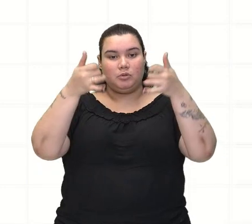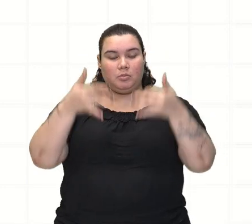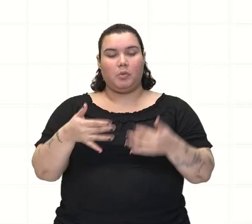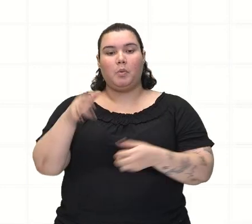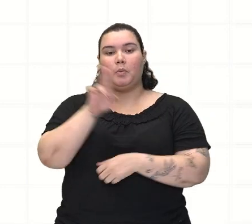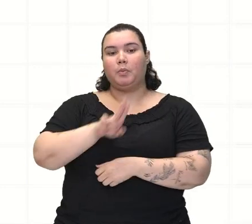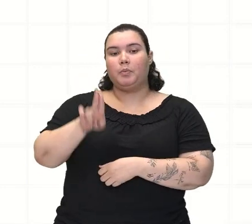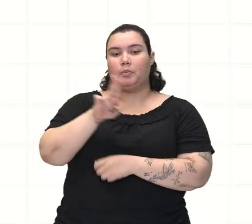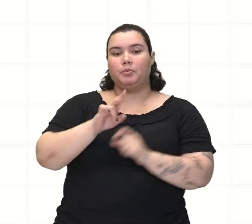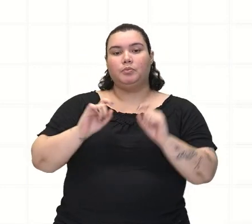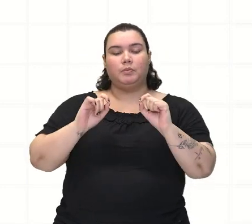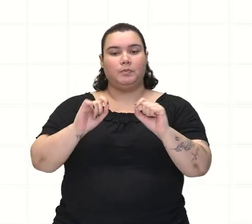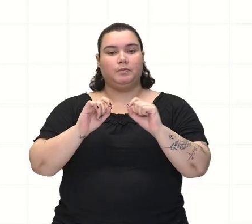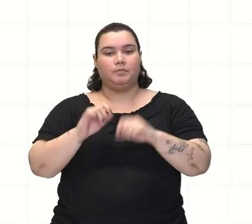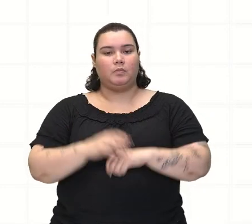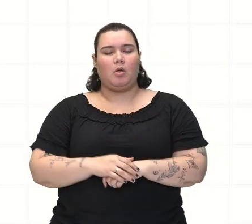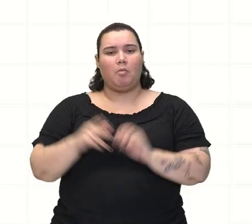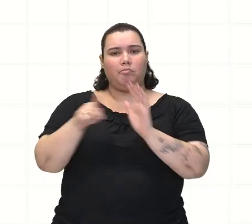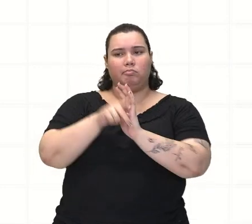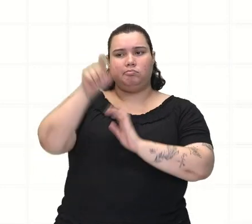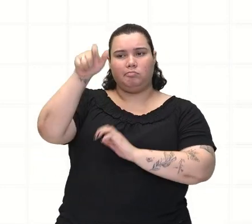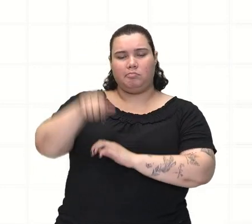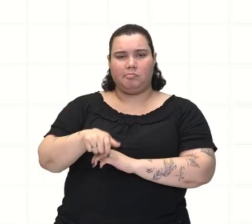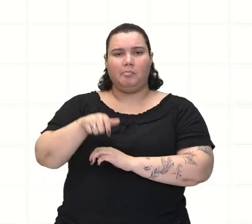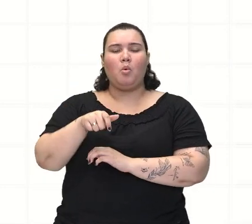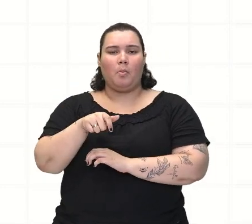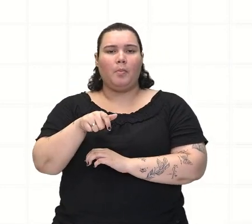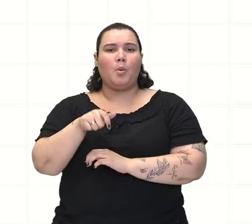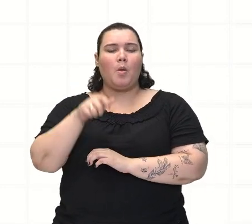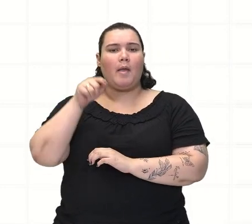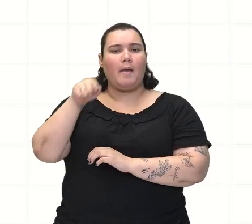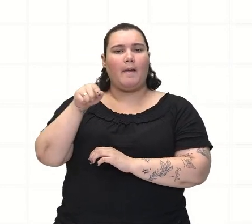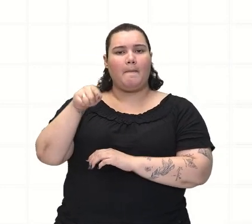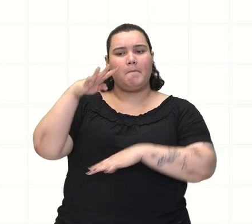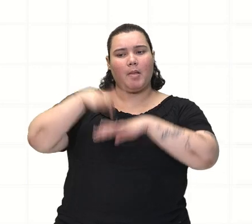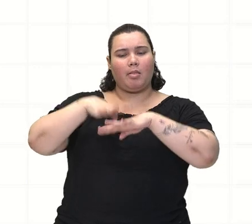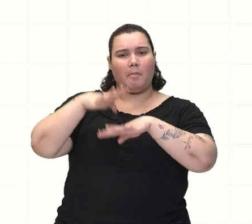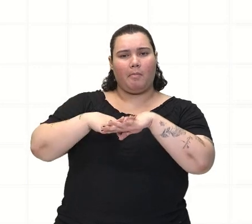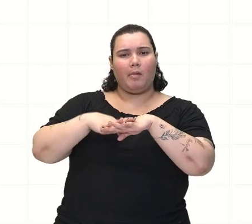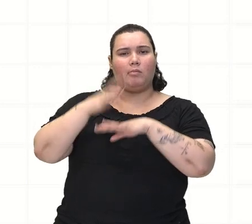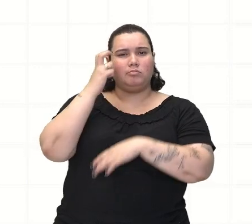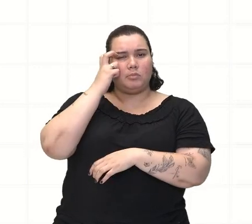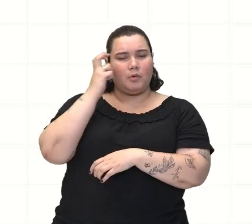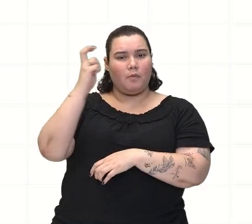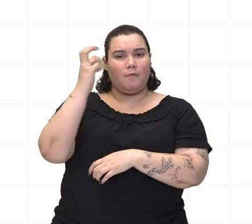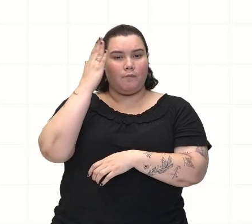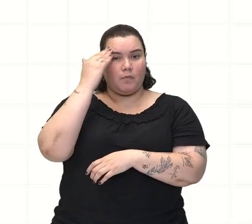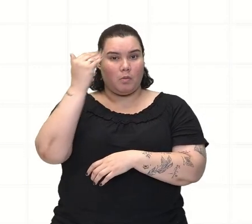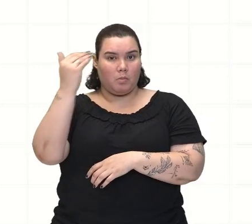ideia, né, de um matemático árabe, que é esse nome aqui,